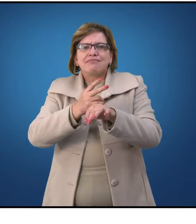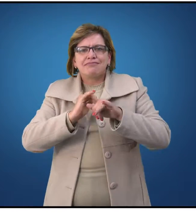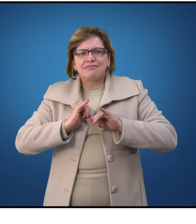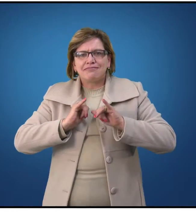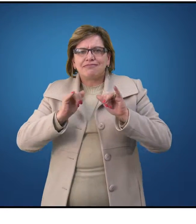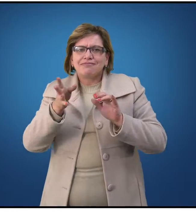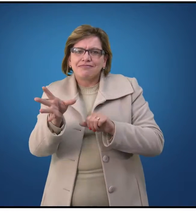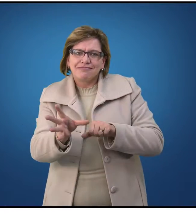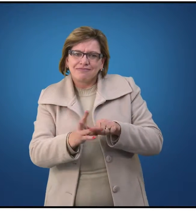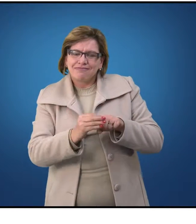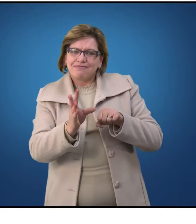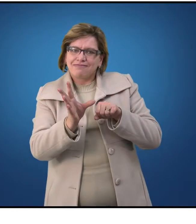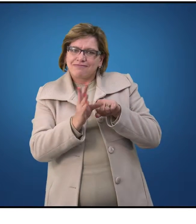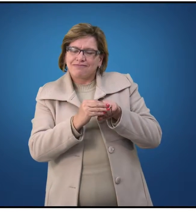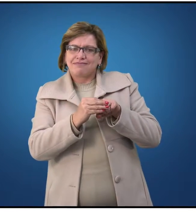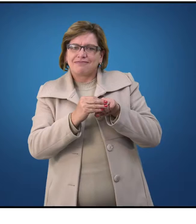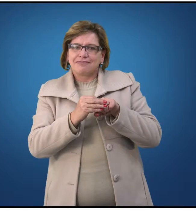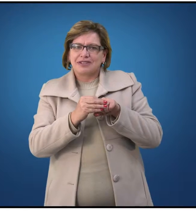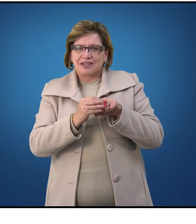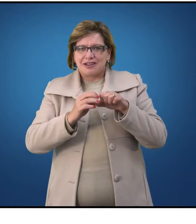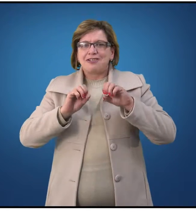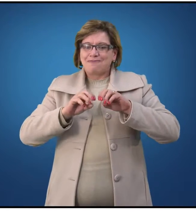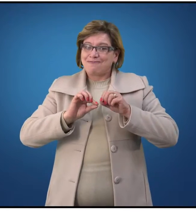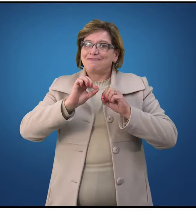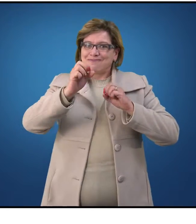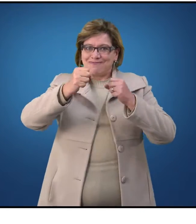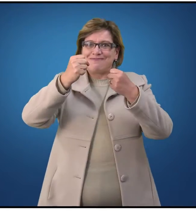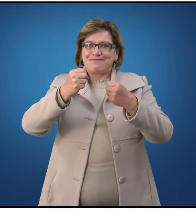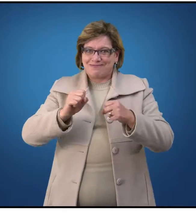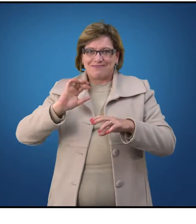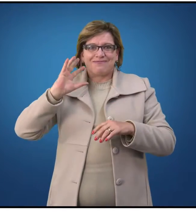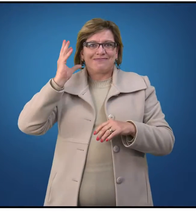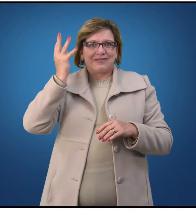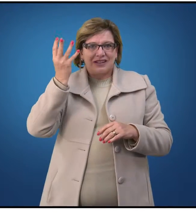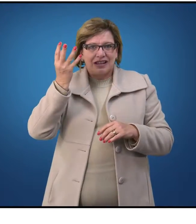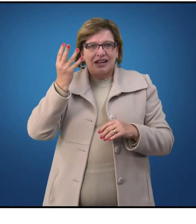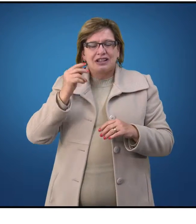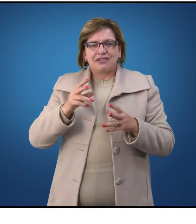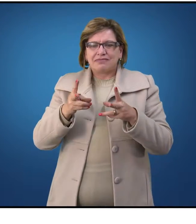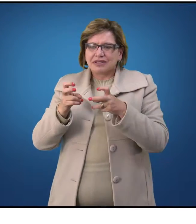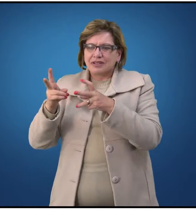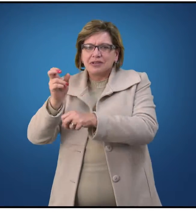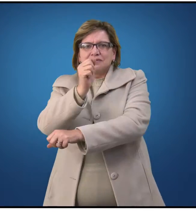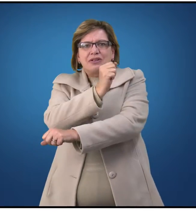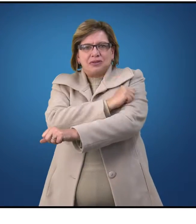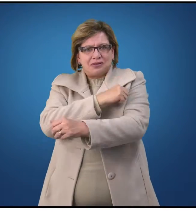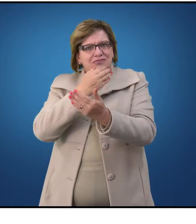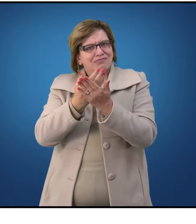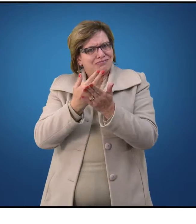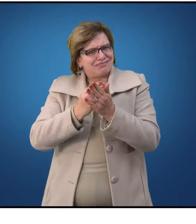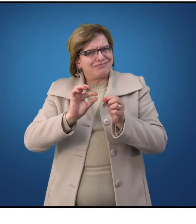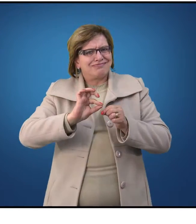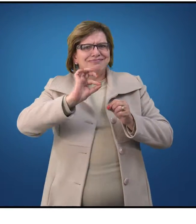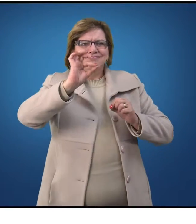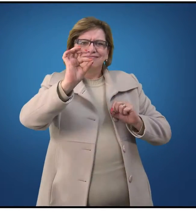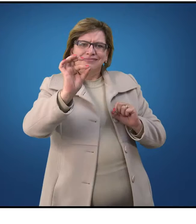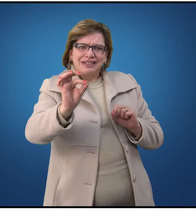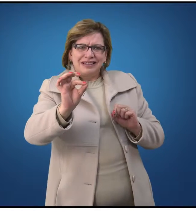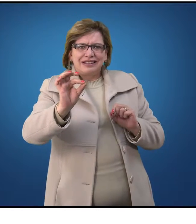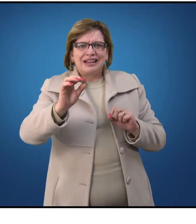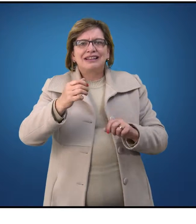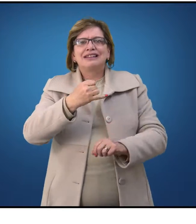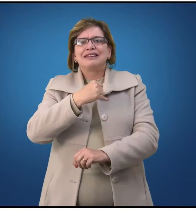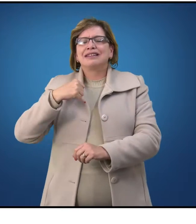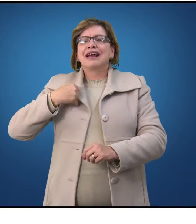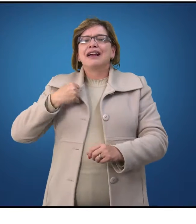informação. Isso proporciona também. E o que nós percebemos que os alunos que trabalham com a educação à distância, que estudam à distância, a faixa etária